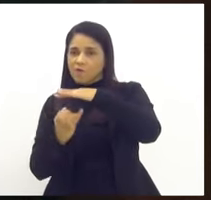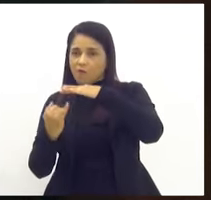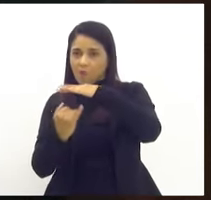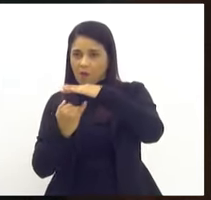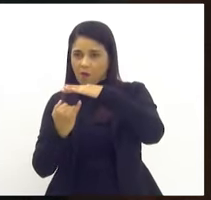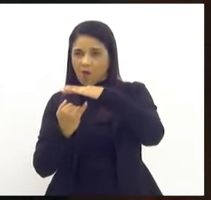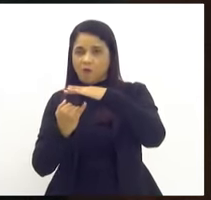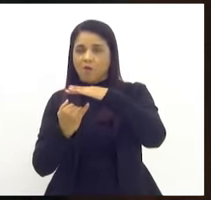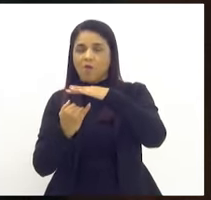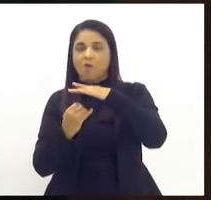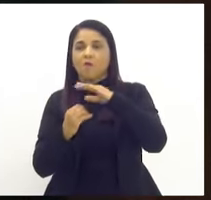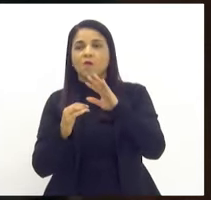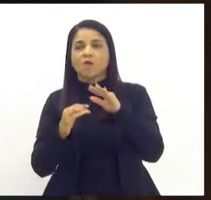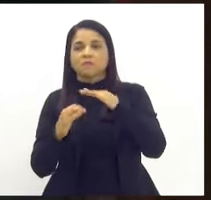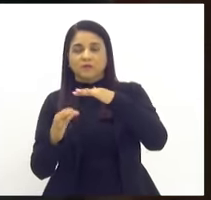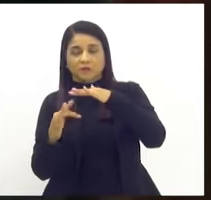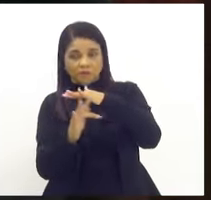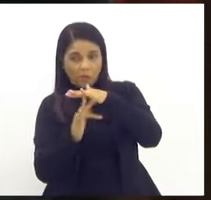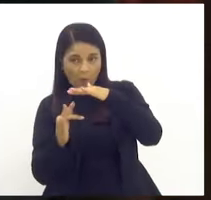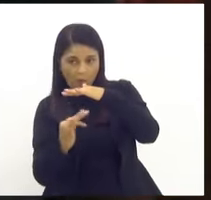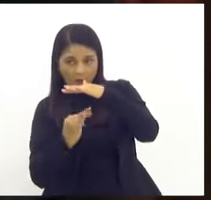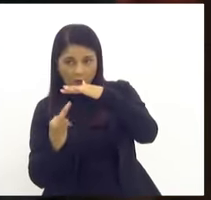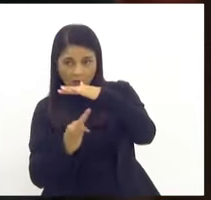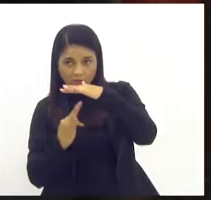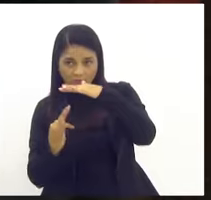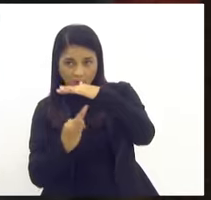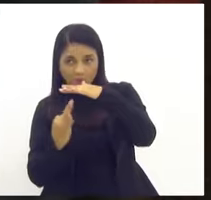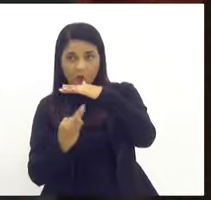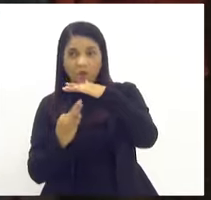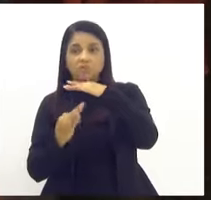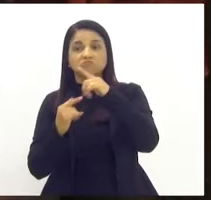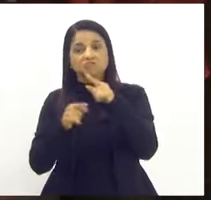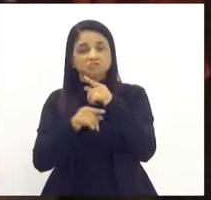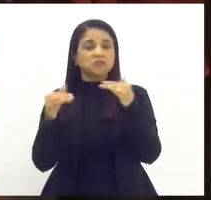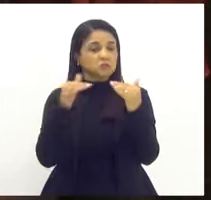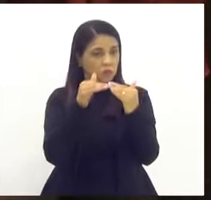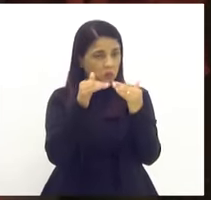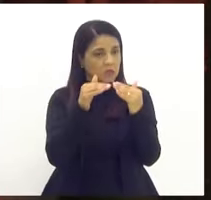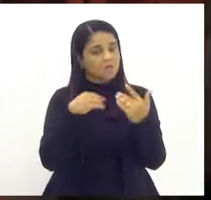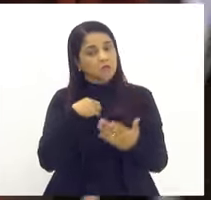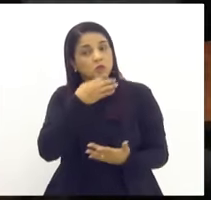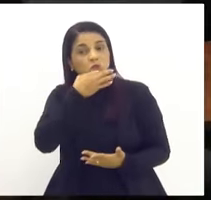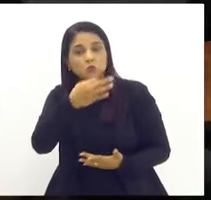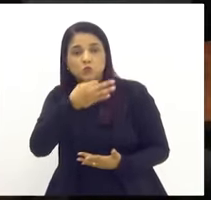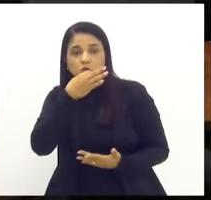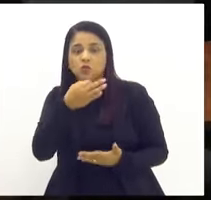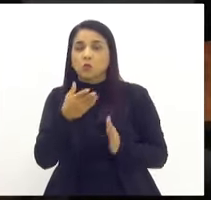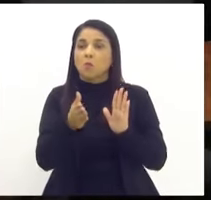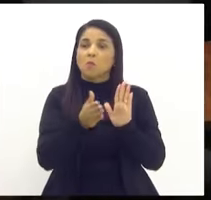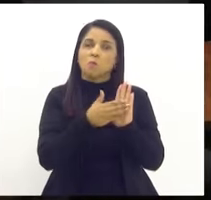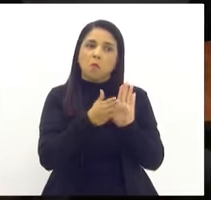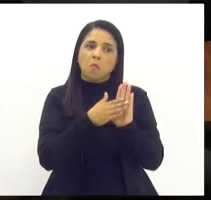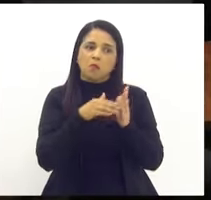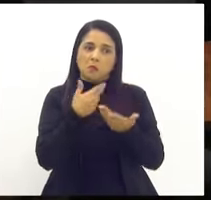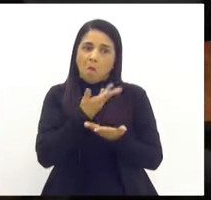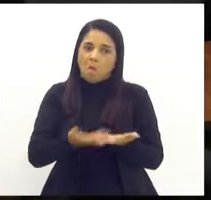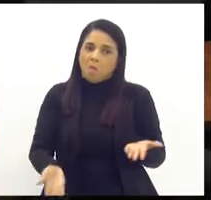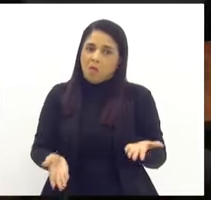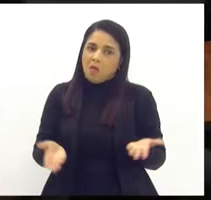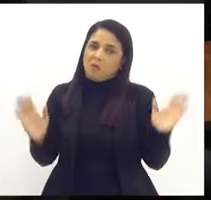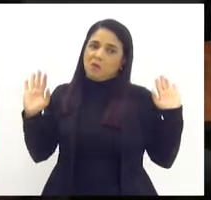concordar o plenário fica aqui a nossa sugestão uma proposta de vossa excelência se eu recusar eu per a